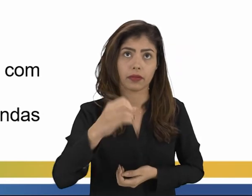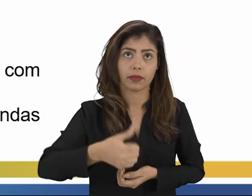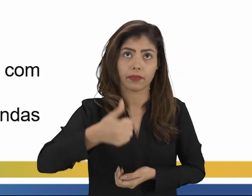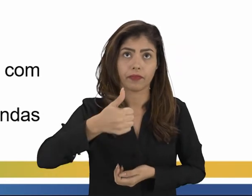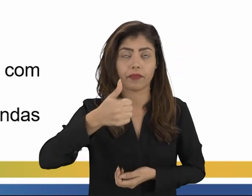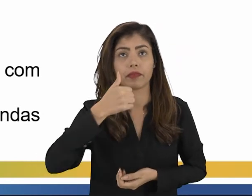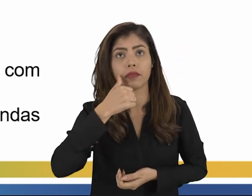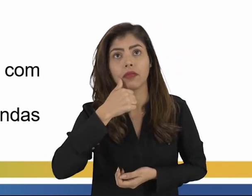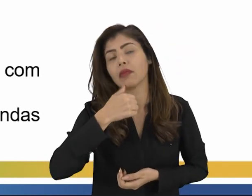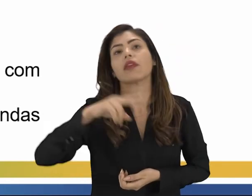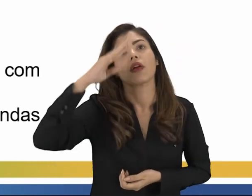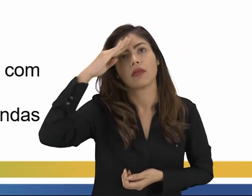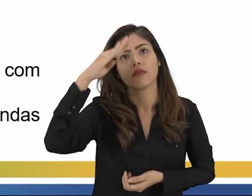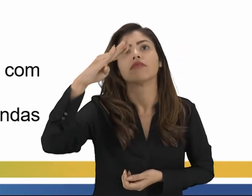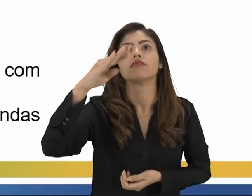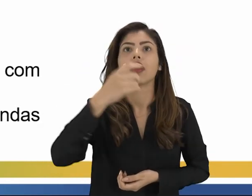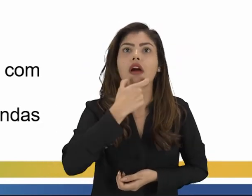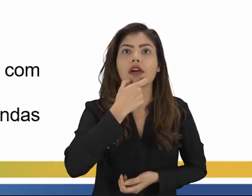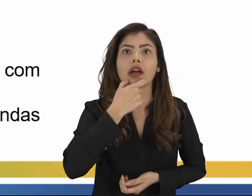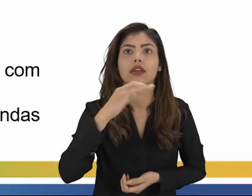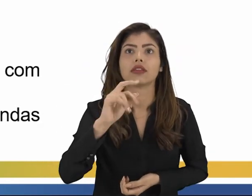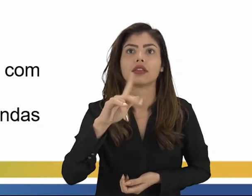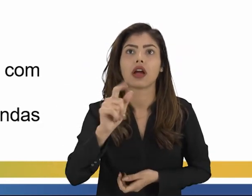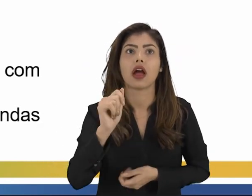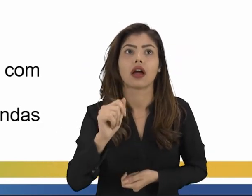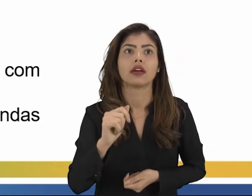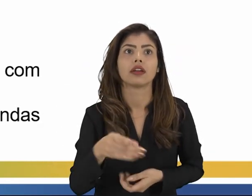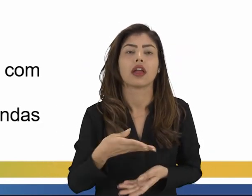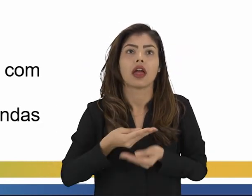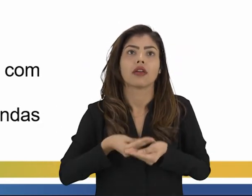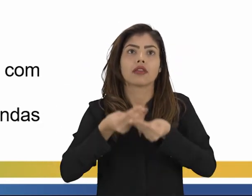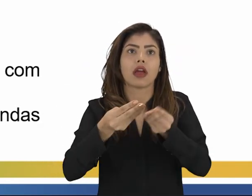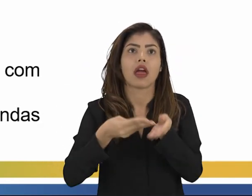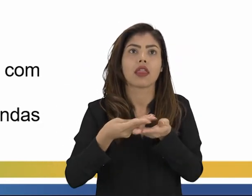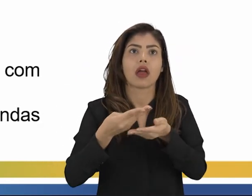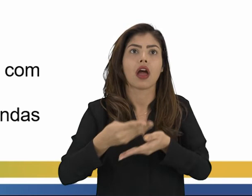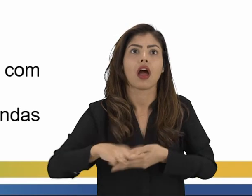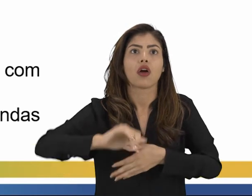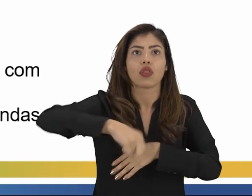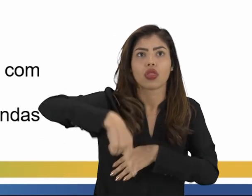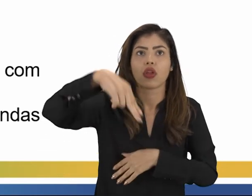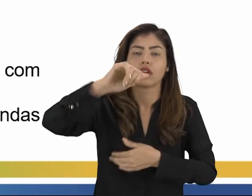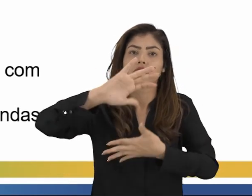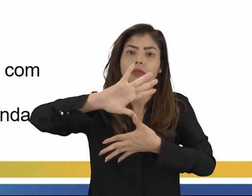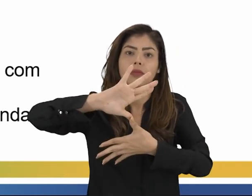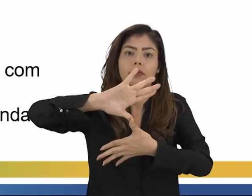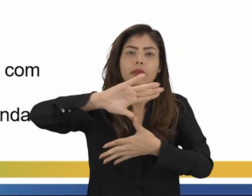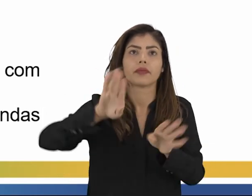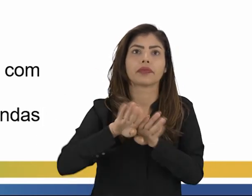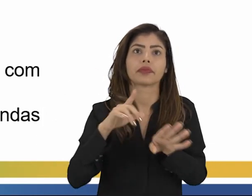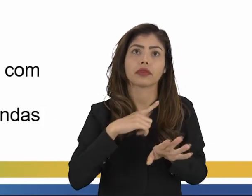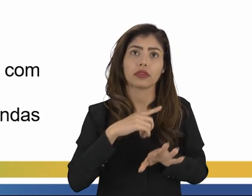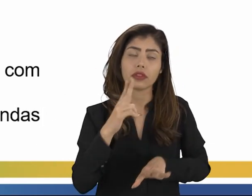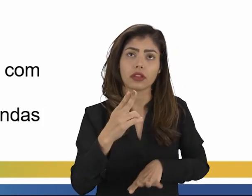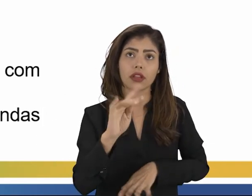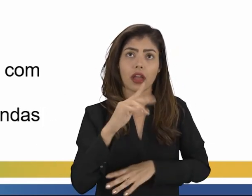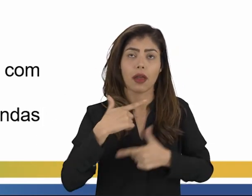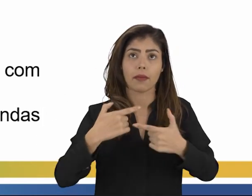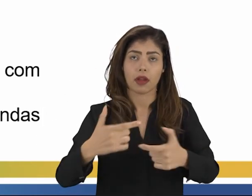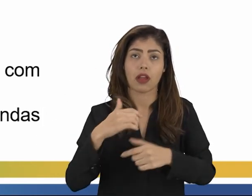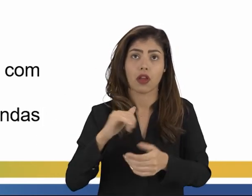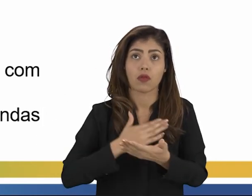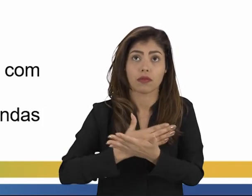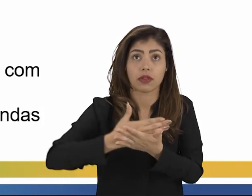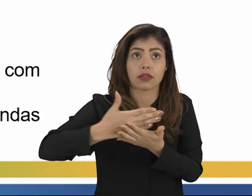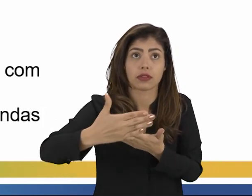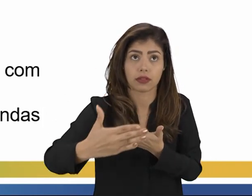daí. Em 1781, o general inglês Cornwallis rendeu-se aos revoltosos norte-americanos na